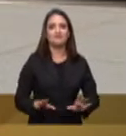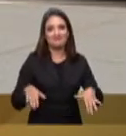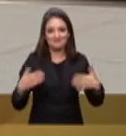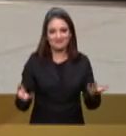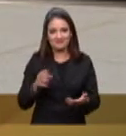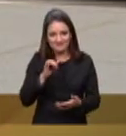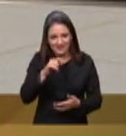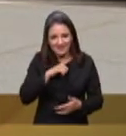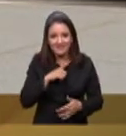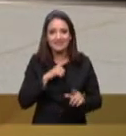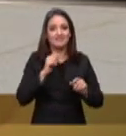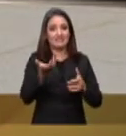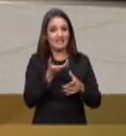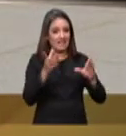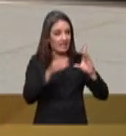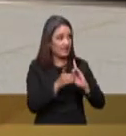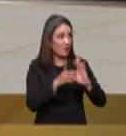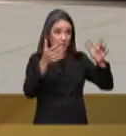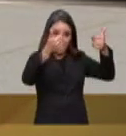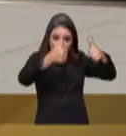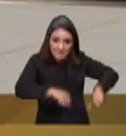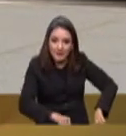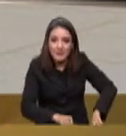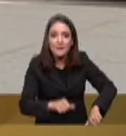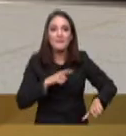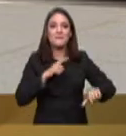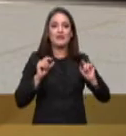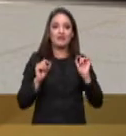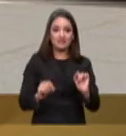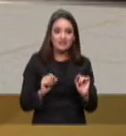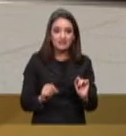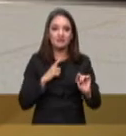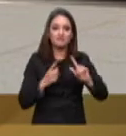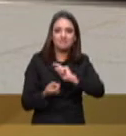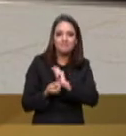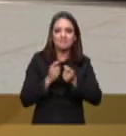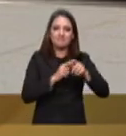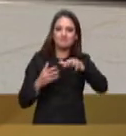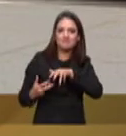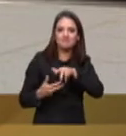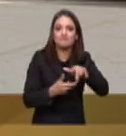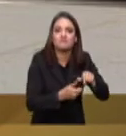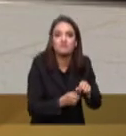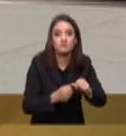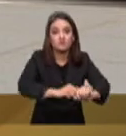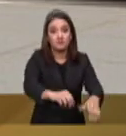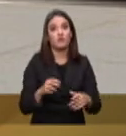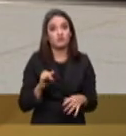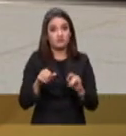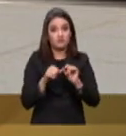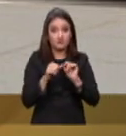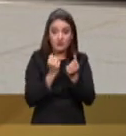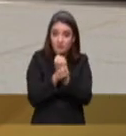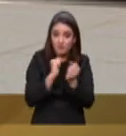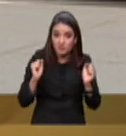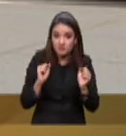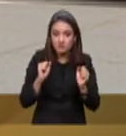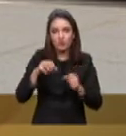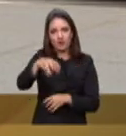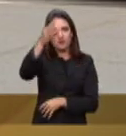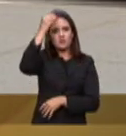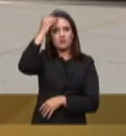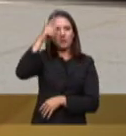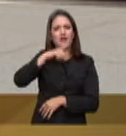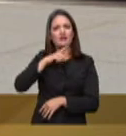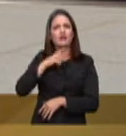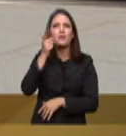tivéssemos destruído a democracia para que pudéssemos erradicar a fome mundial, se tivéssemos tornado impossível o entendimento para que pudéssemos achar a